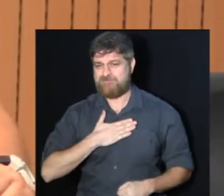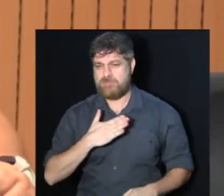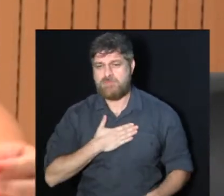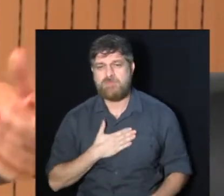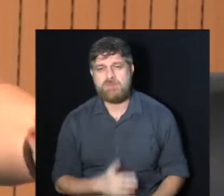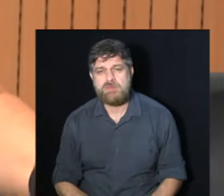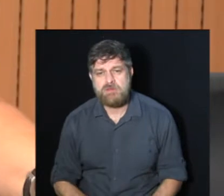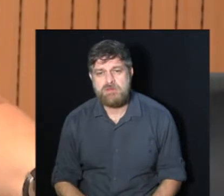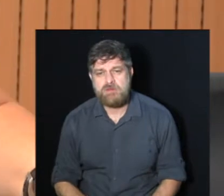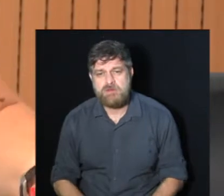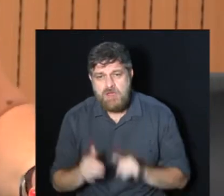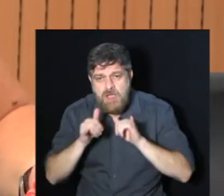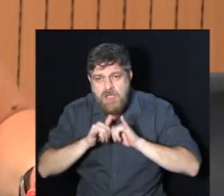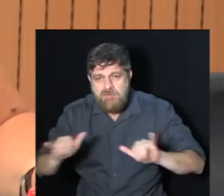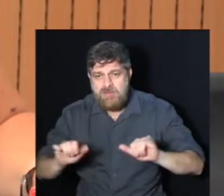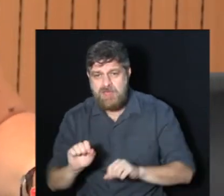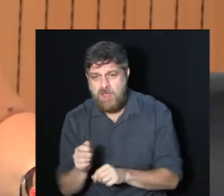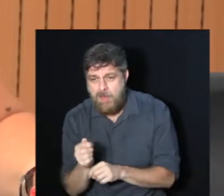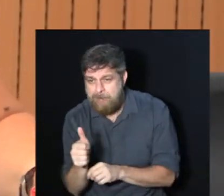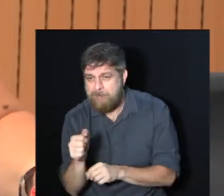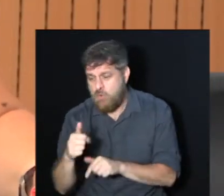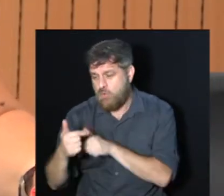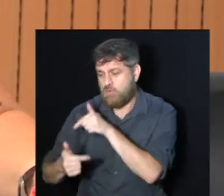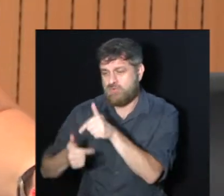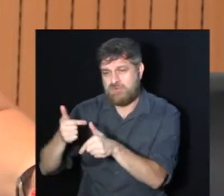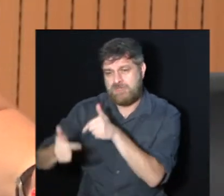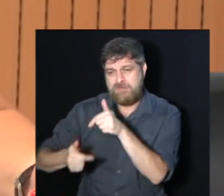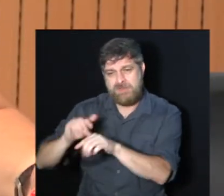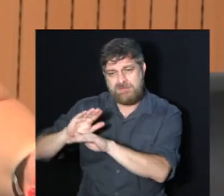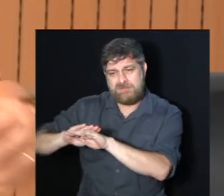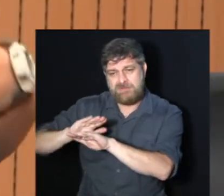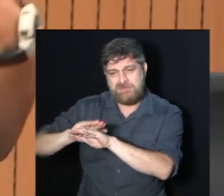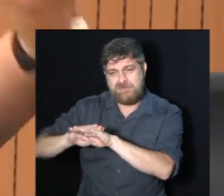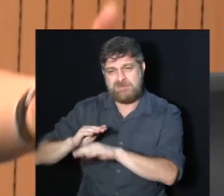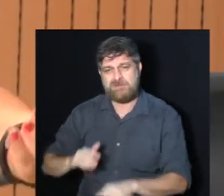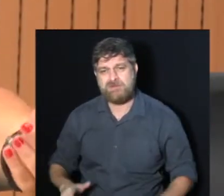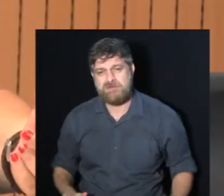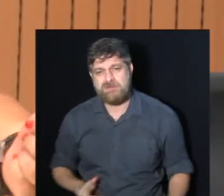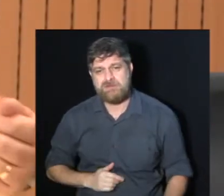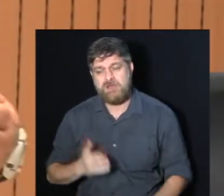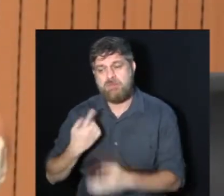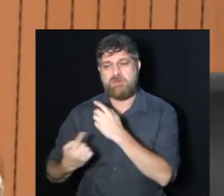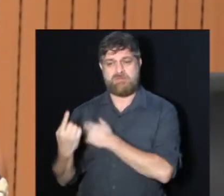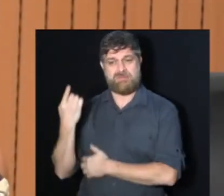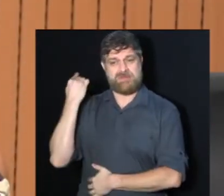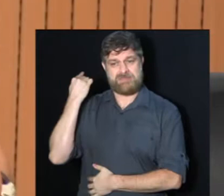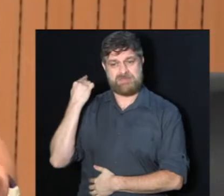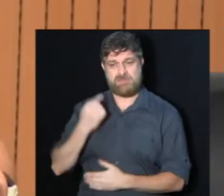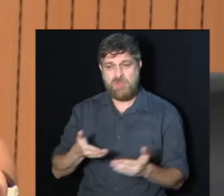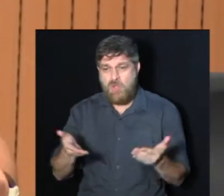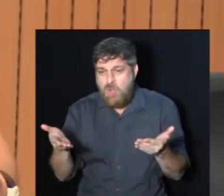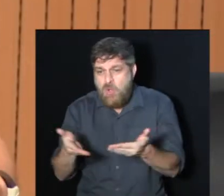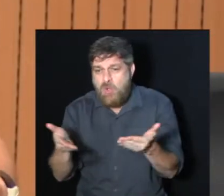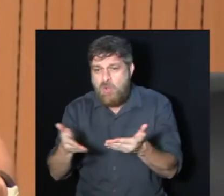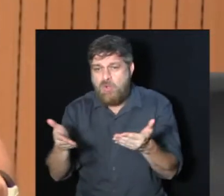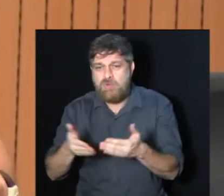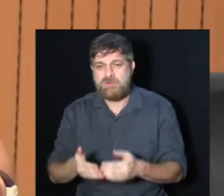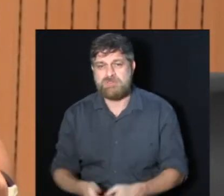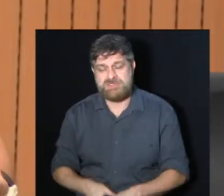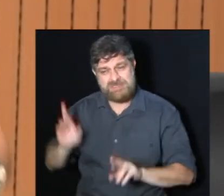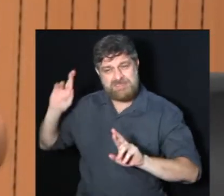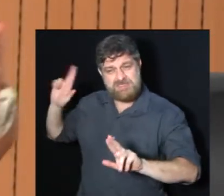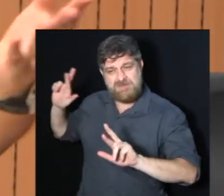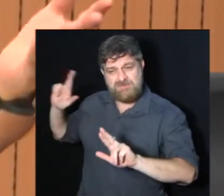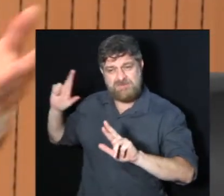Enfim, vou falar para vocês um pouco desse trabalho, que vou falar no passado, porque hoje a gente não faz mais isso, né?